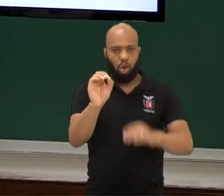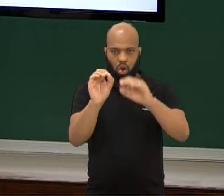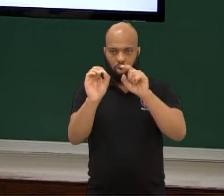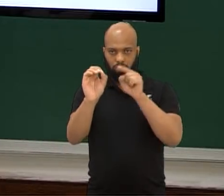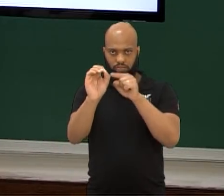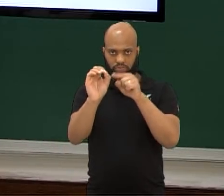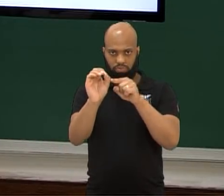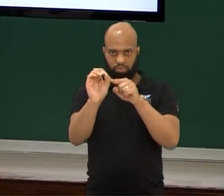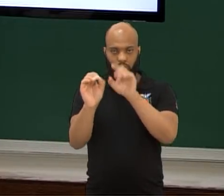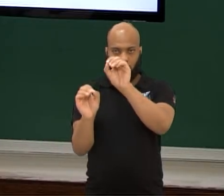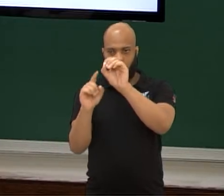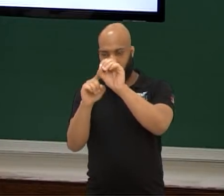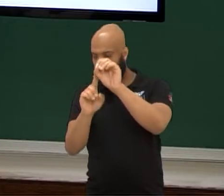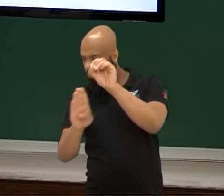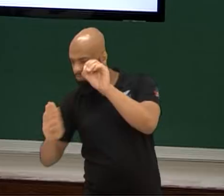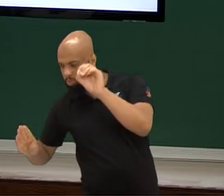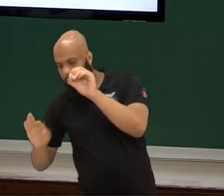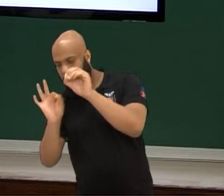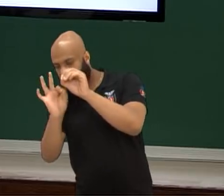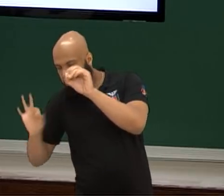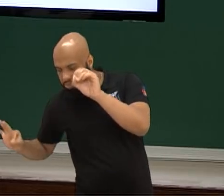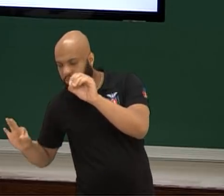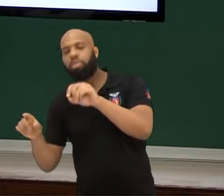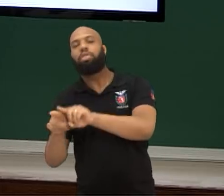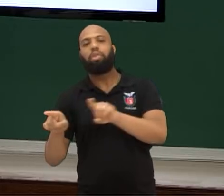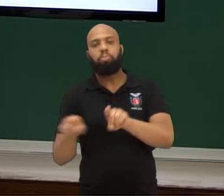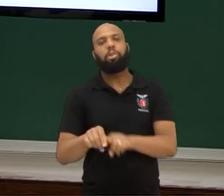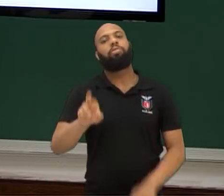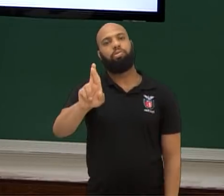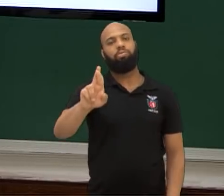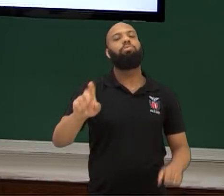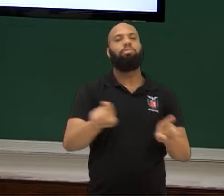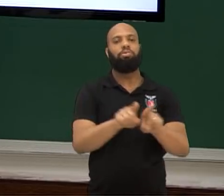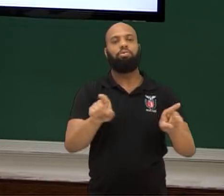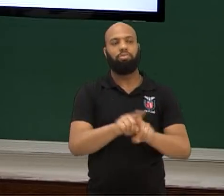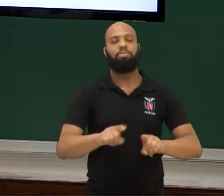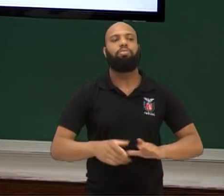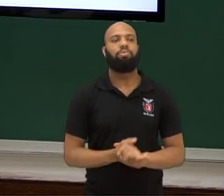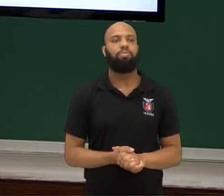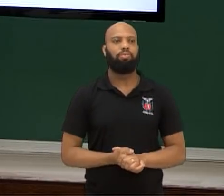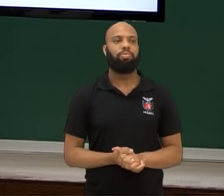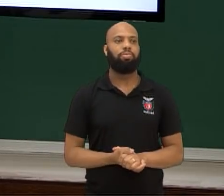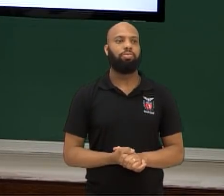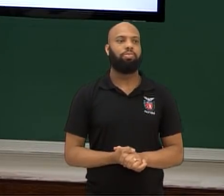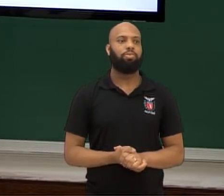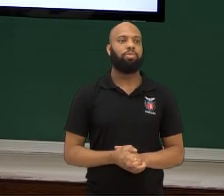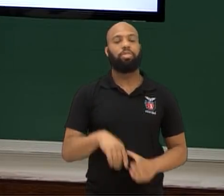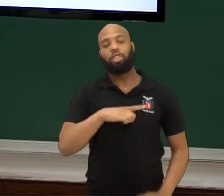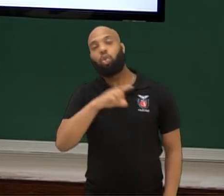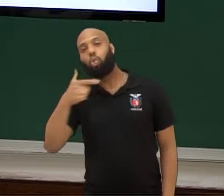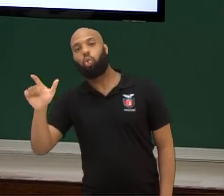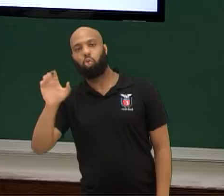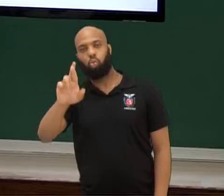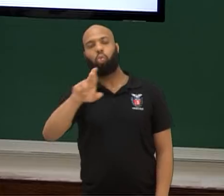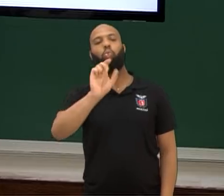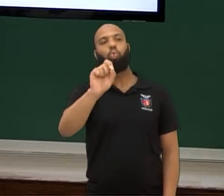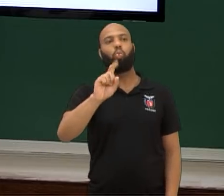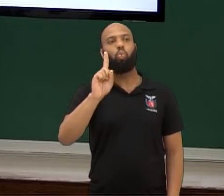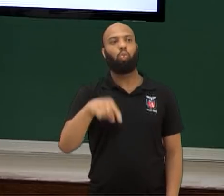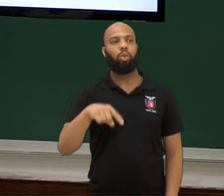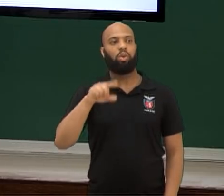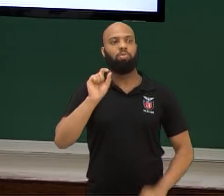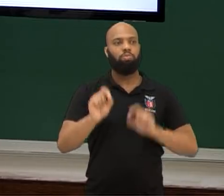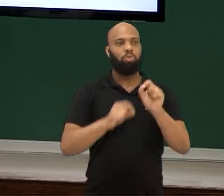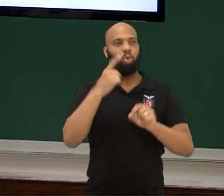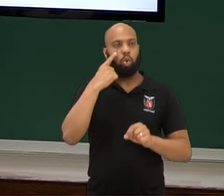centro até a extremidade. Também chamamos ele de raio. E o segmento